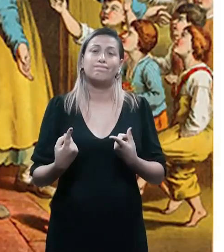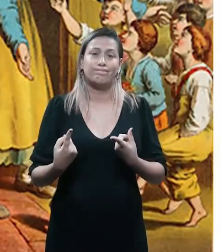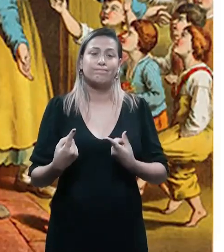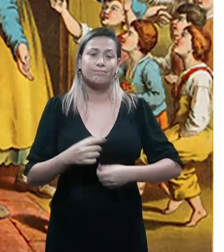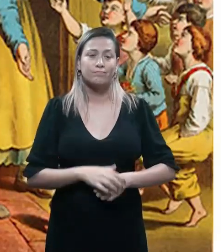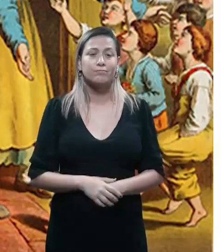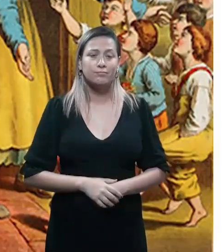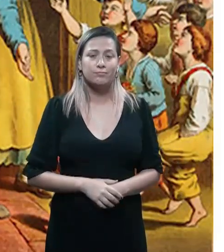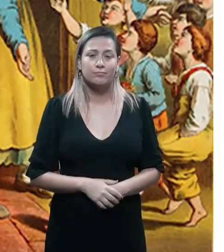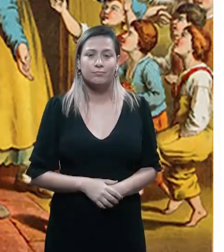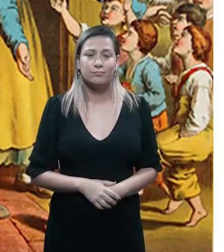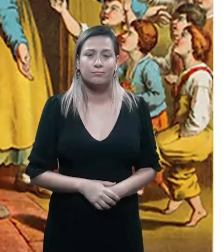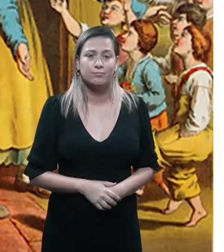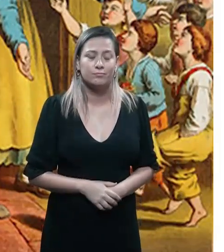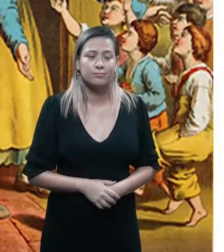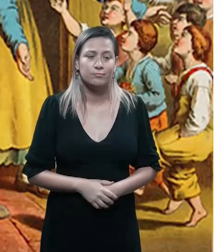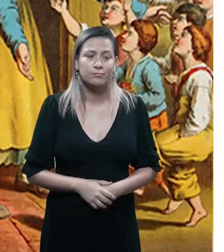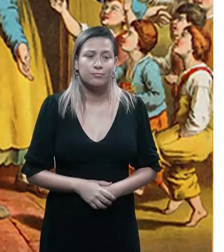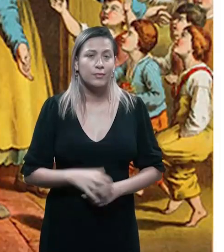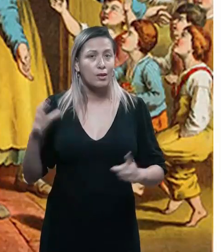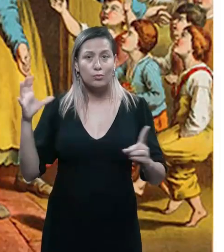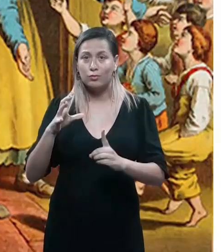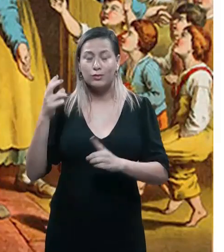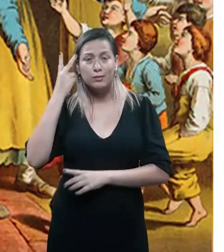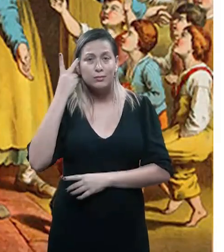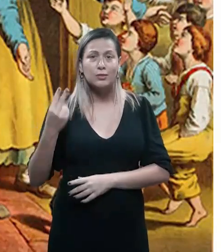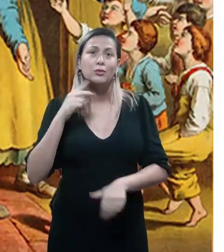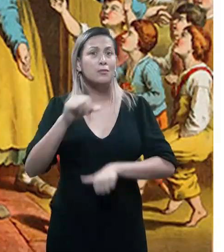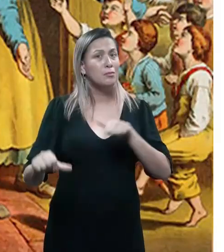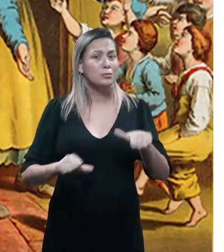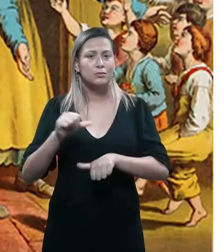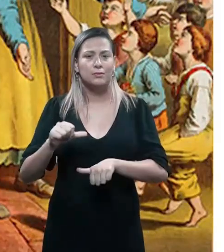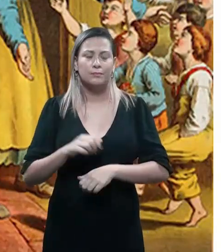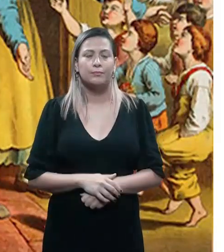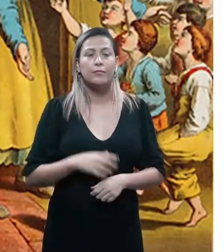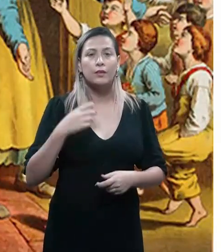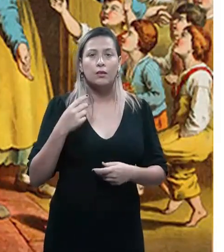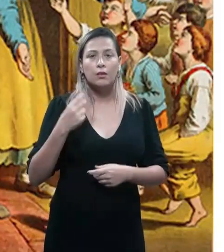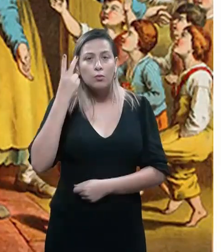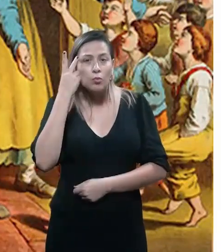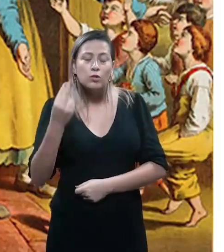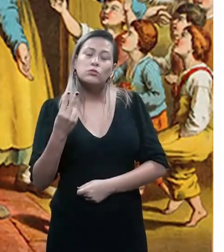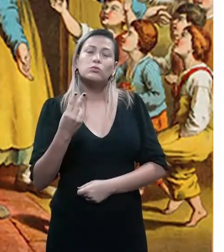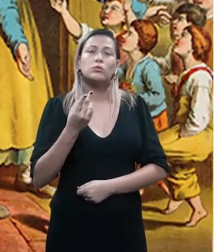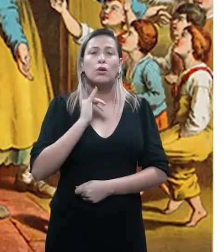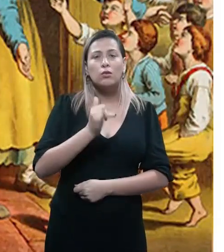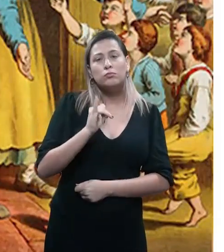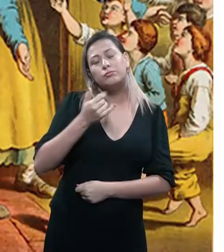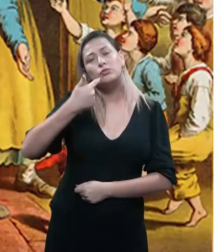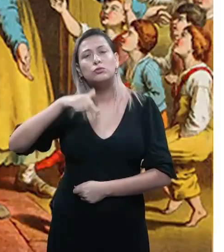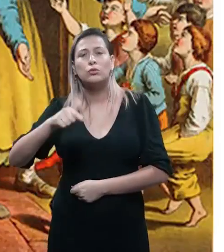aí você estará assassinando essas histórias. As histórias, mesmo que recontadas,